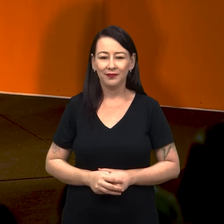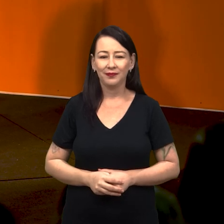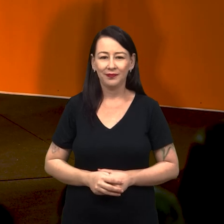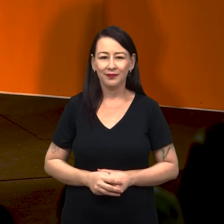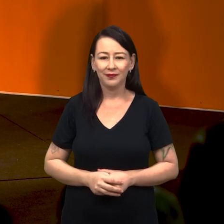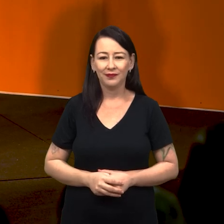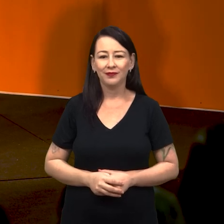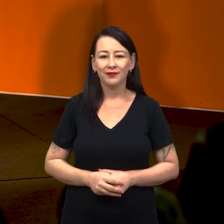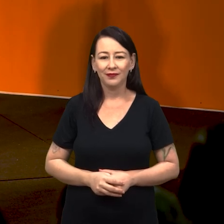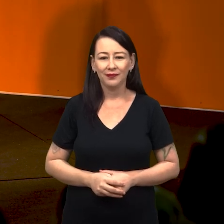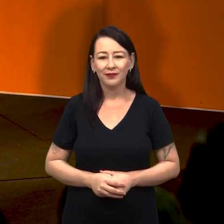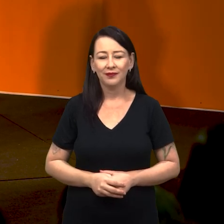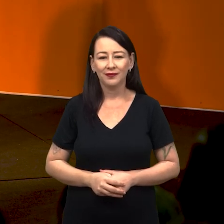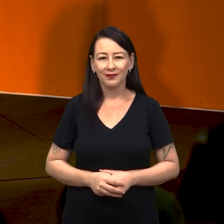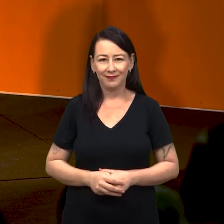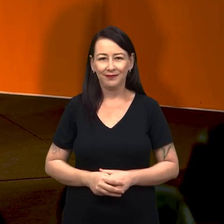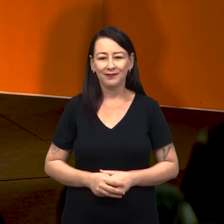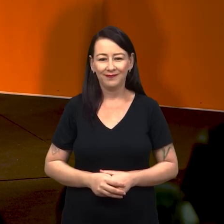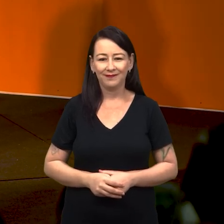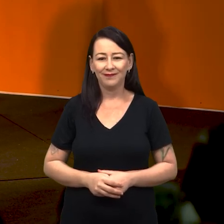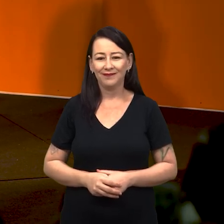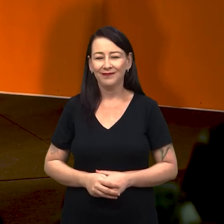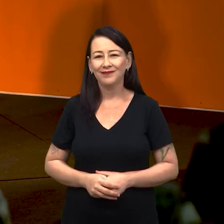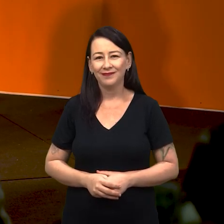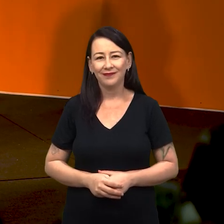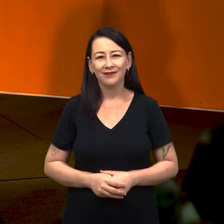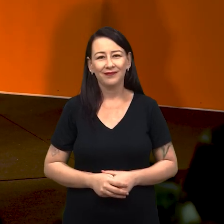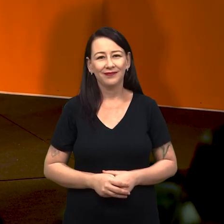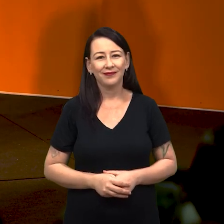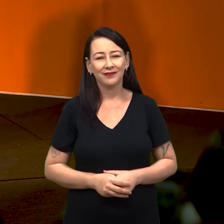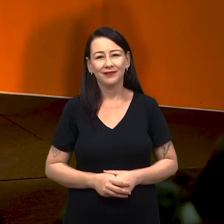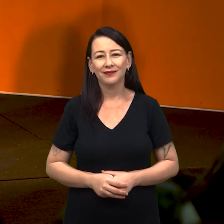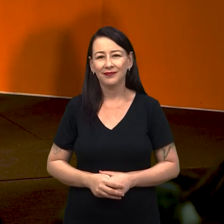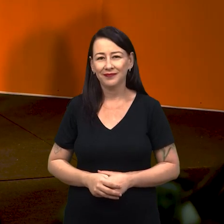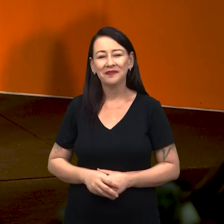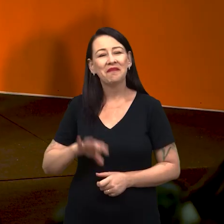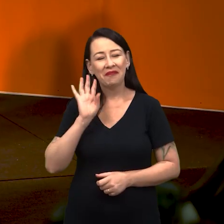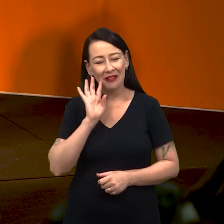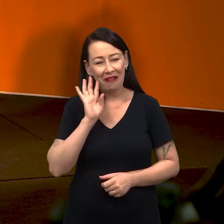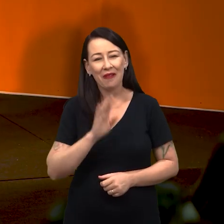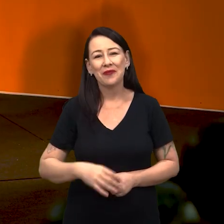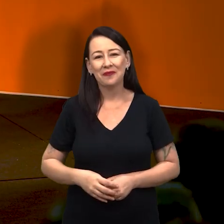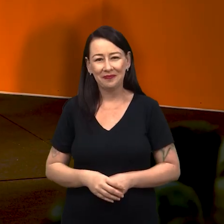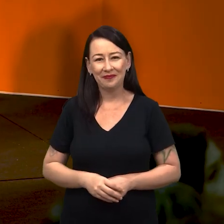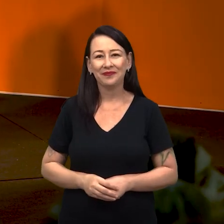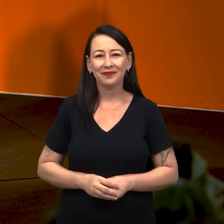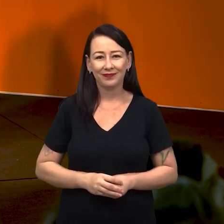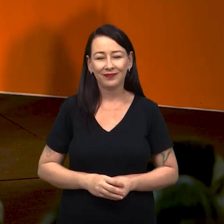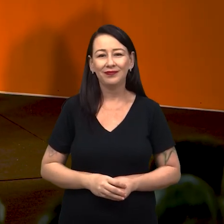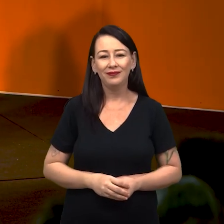xiribi, xiribi. Aí repete, xunga, xunga, xunga. Legal, eu cantava com meus filhos. Que